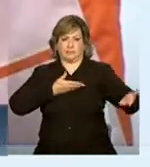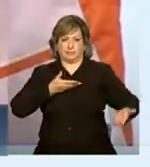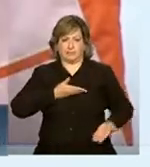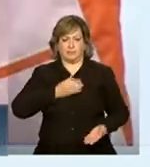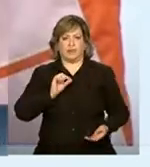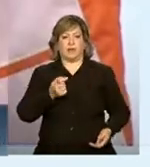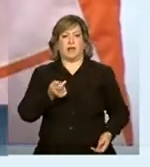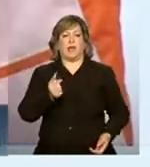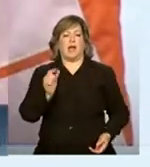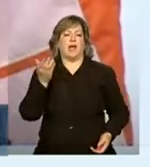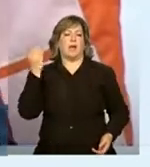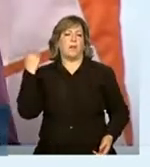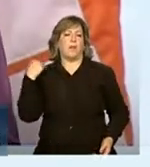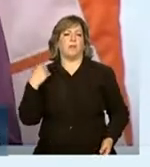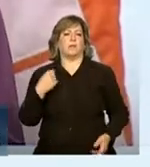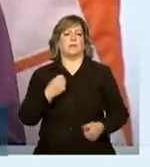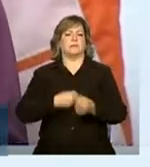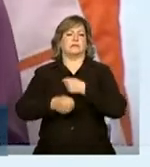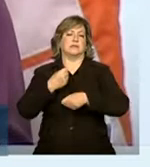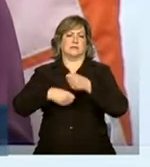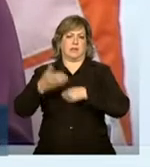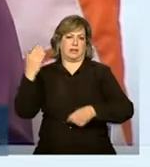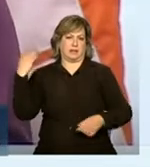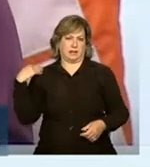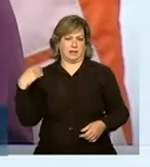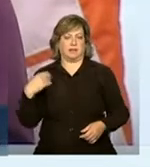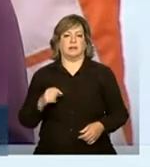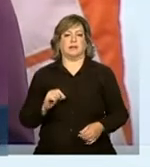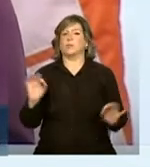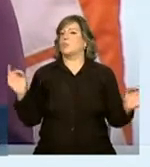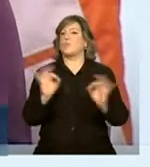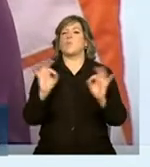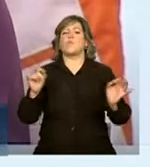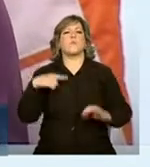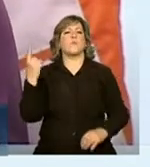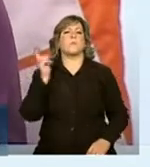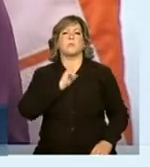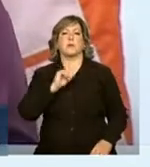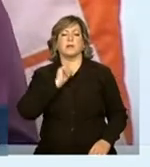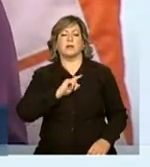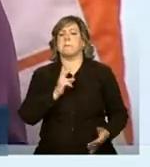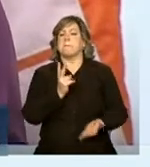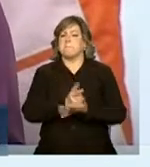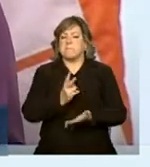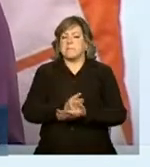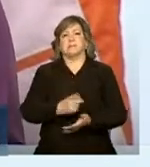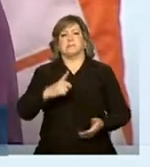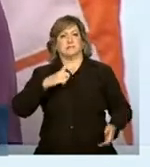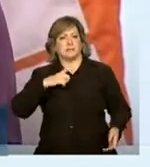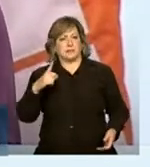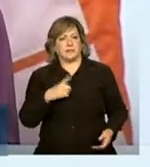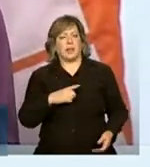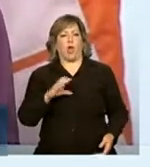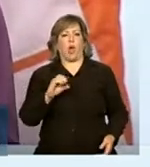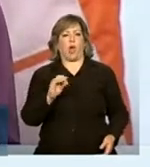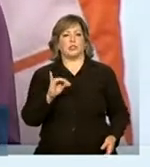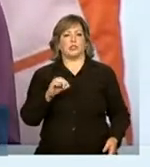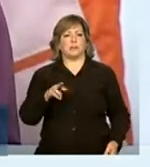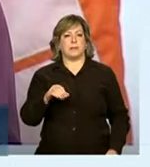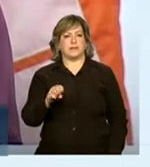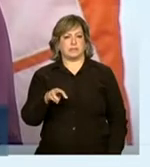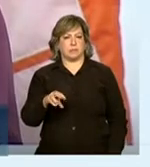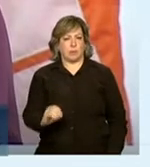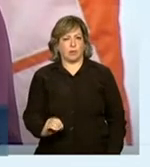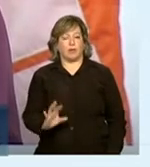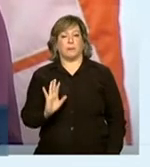há poucas décadas atrás, nenhum mineiro, por mais otimista que fosse, imaginaria que o sul